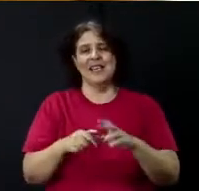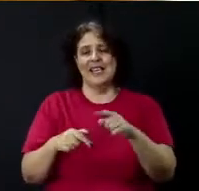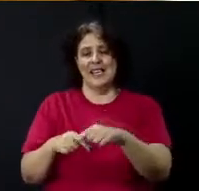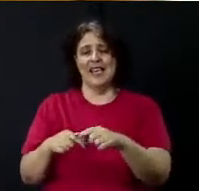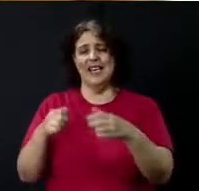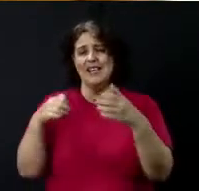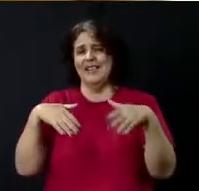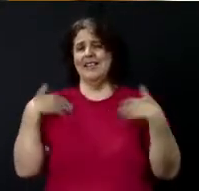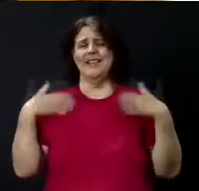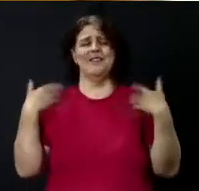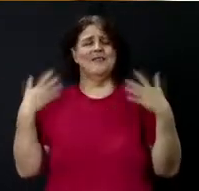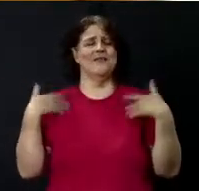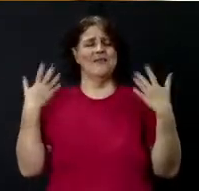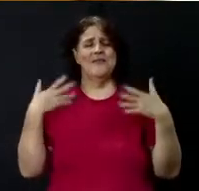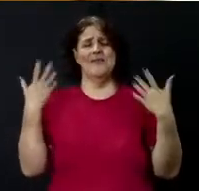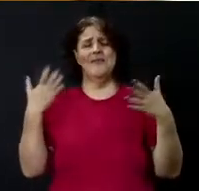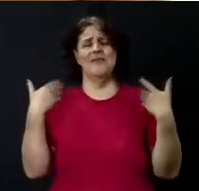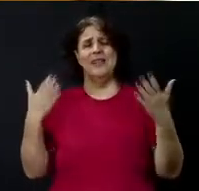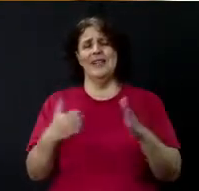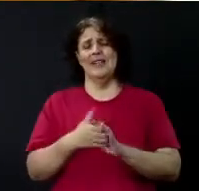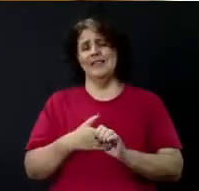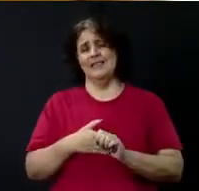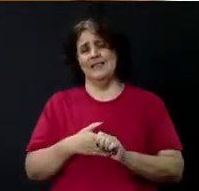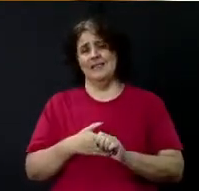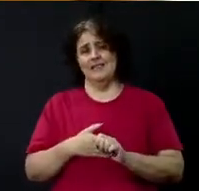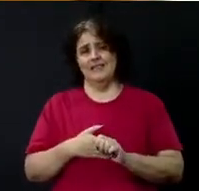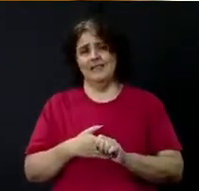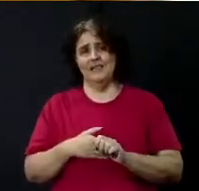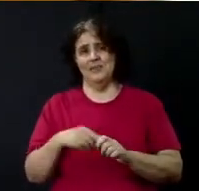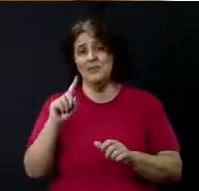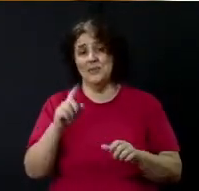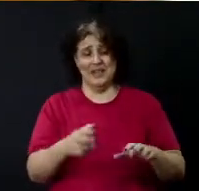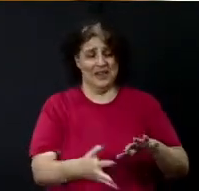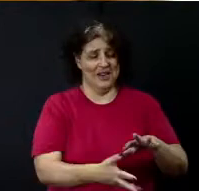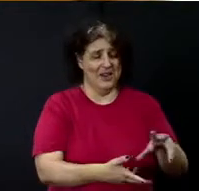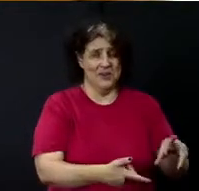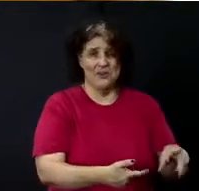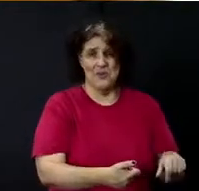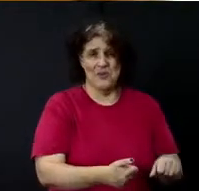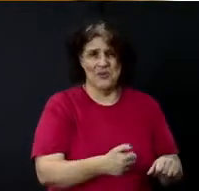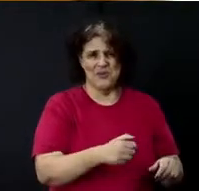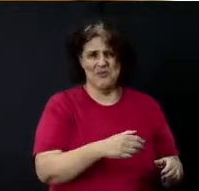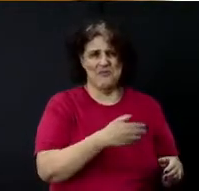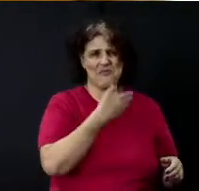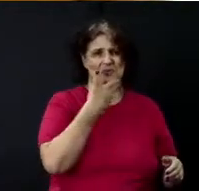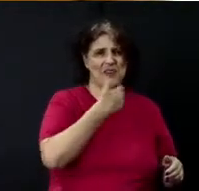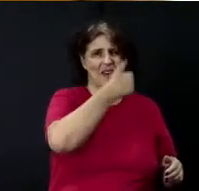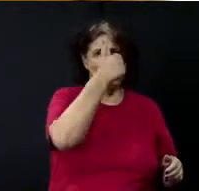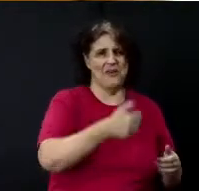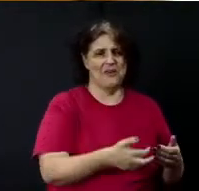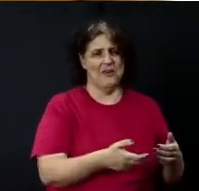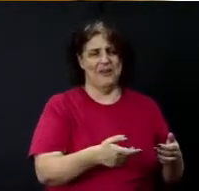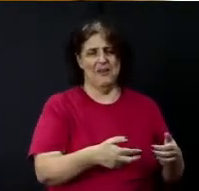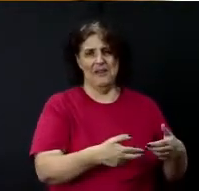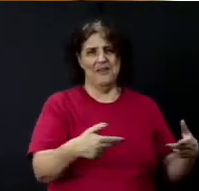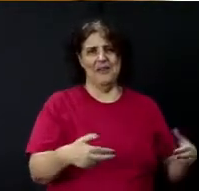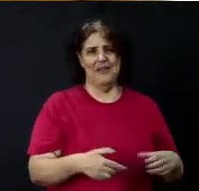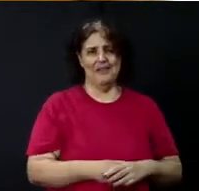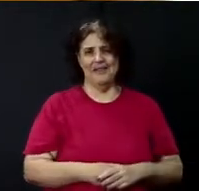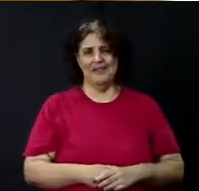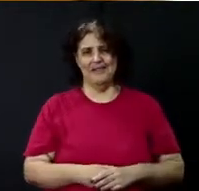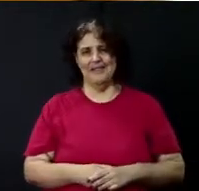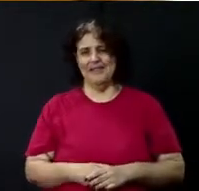num canto de louvor ao Senhor do que na melhor obra já produzida na terra. Que eles